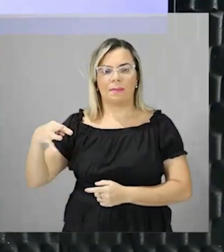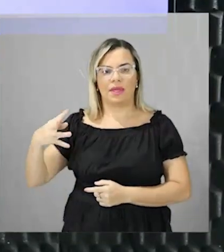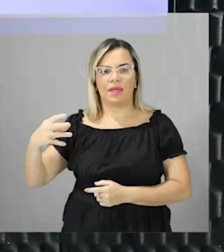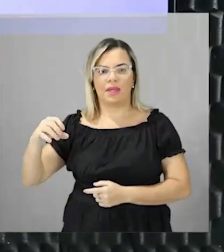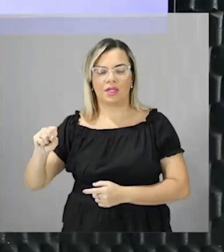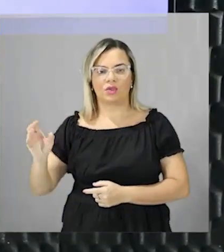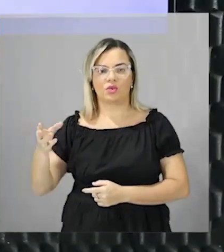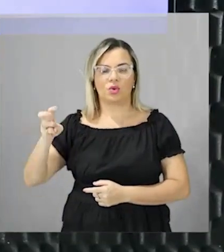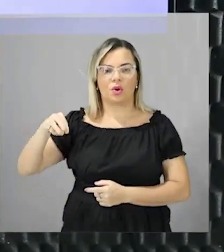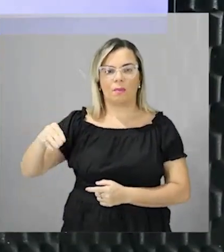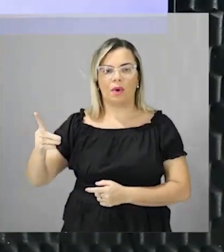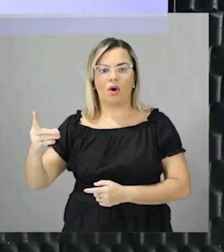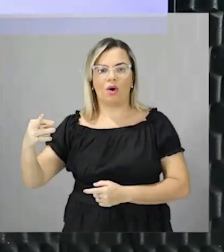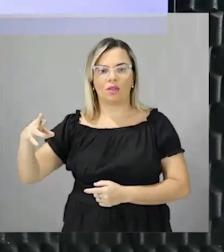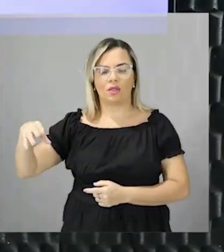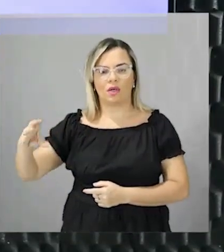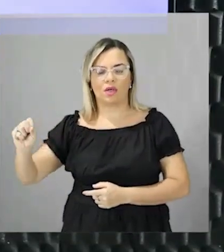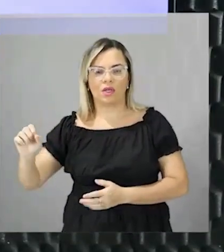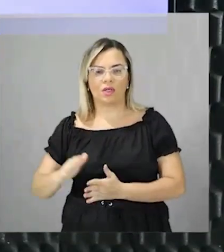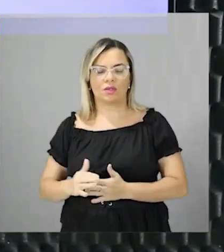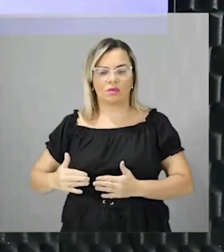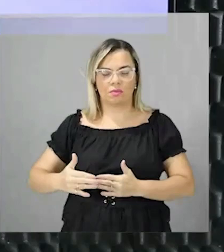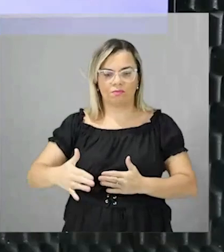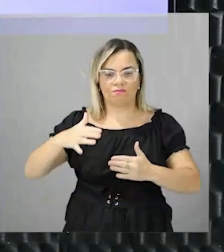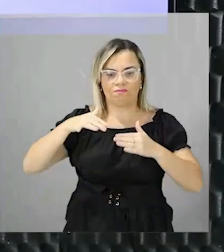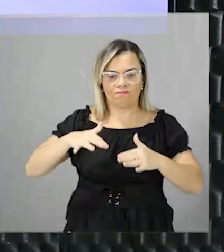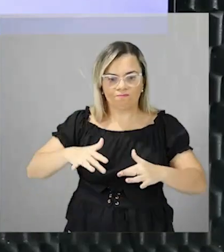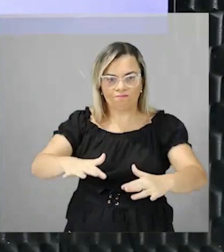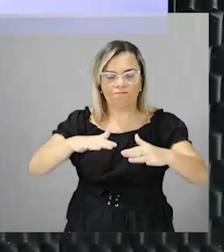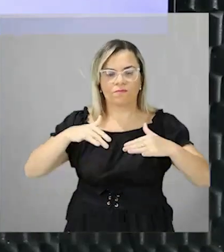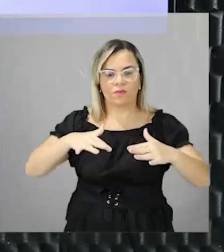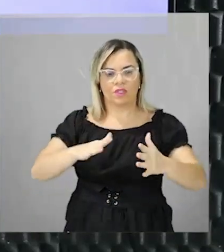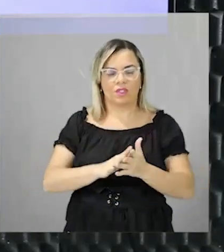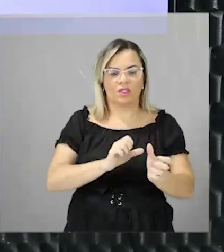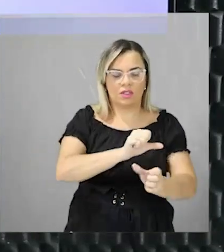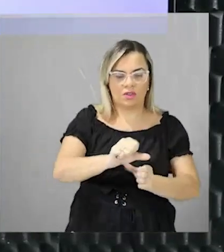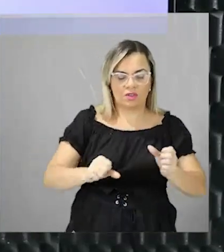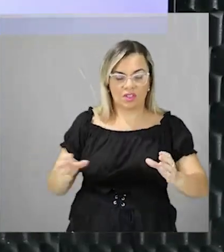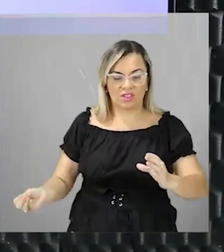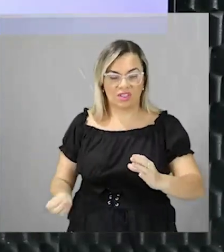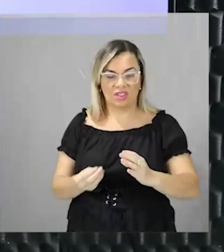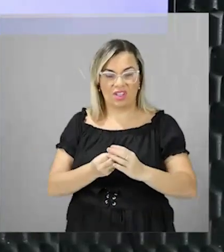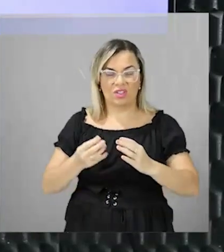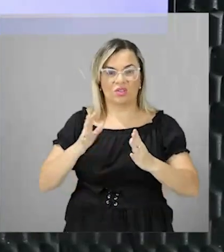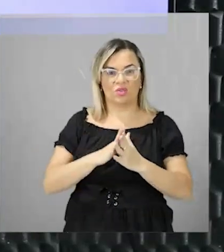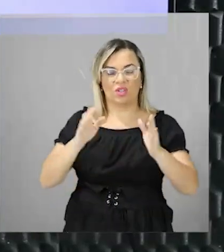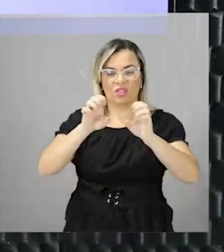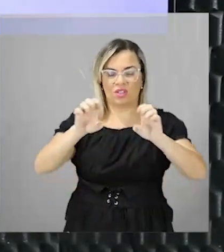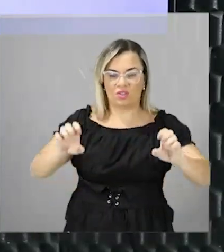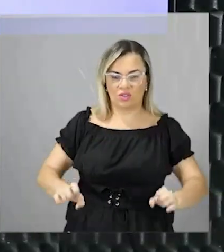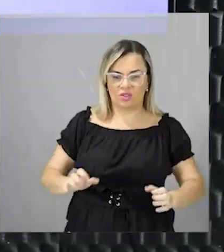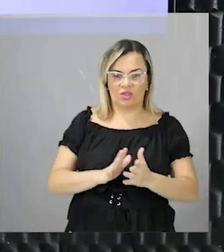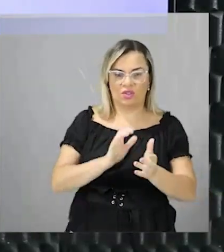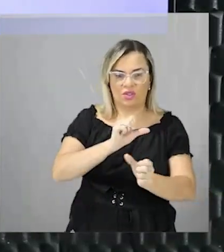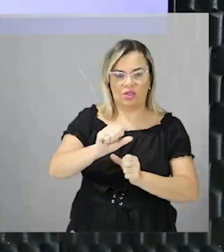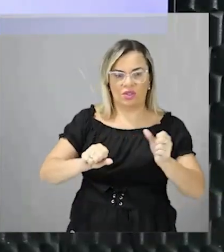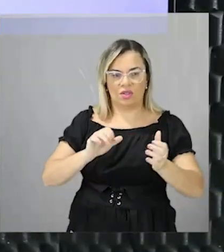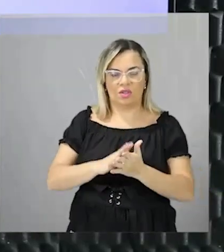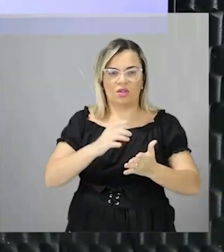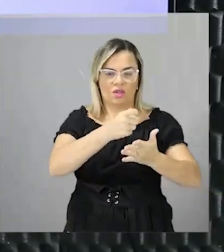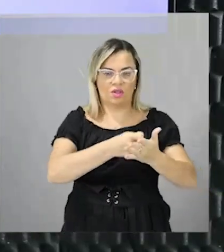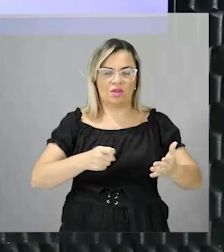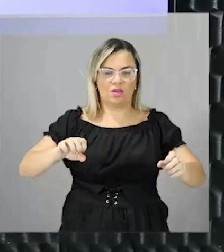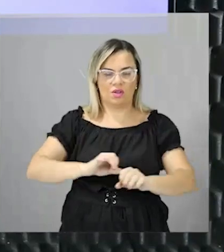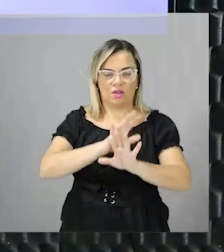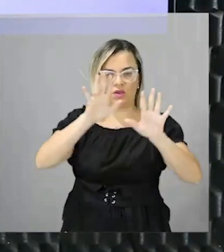E aí ele está falando que as rochas estão se modificando dentro dessas estruturas. Galerinha, esse texto ele está falando claramente sobre o